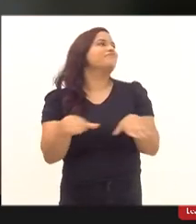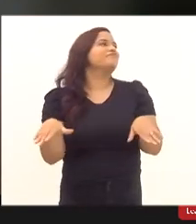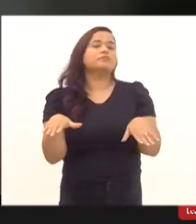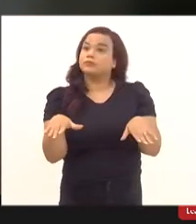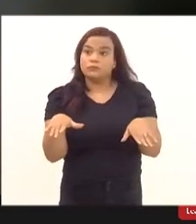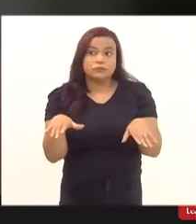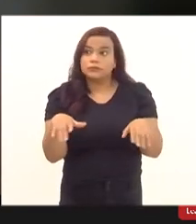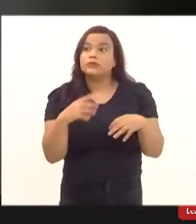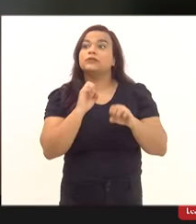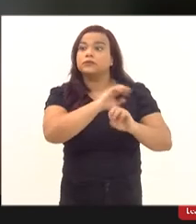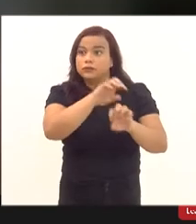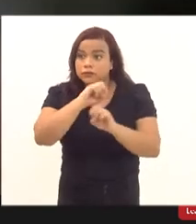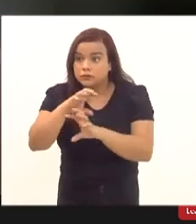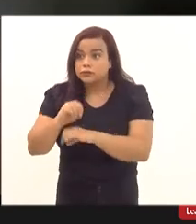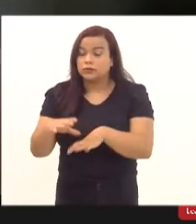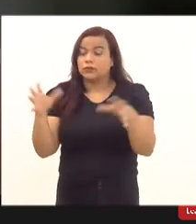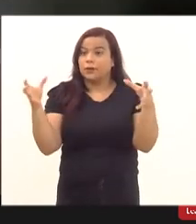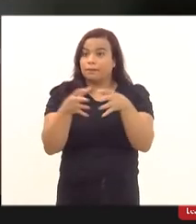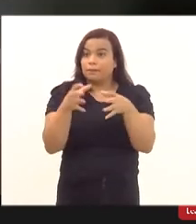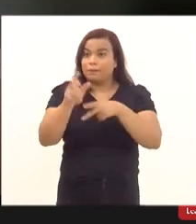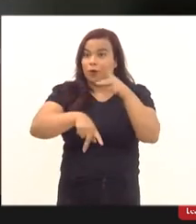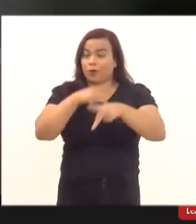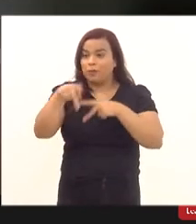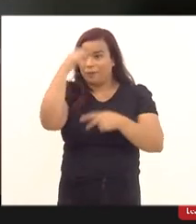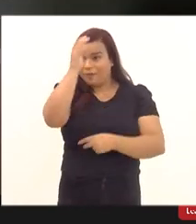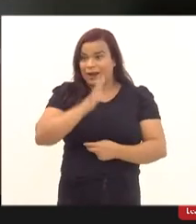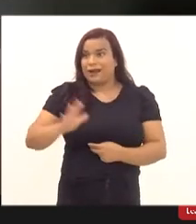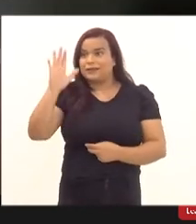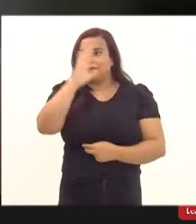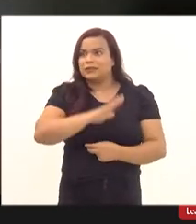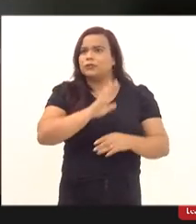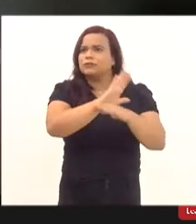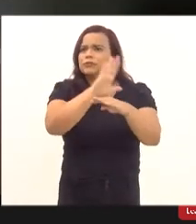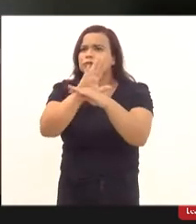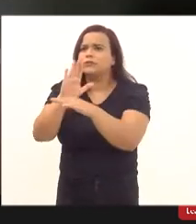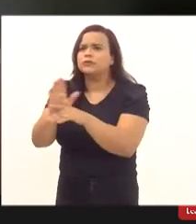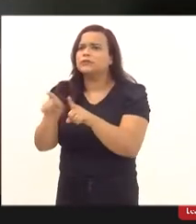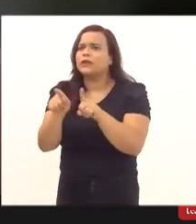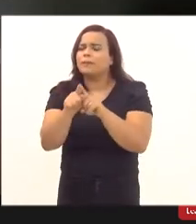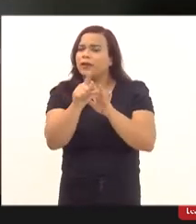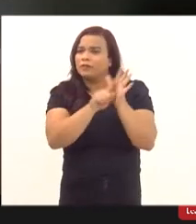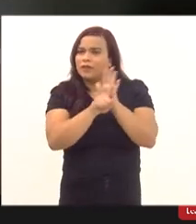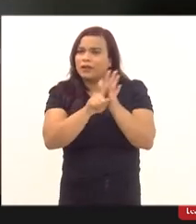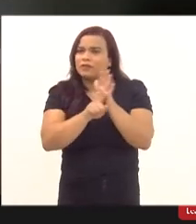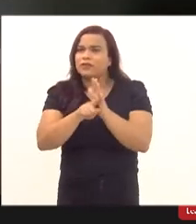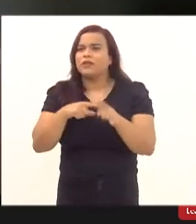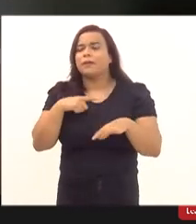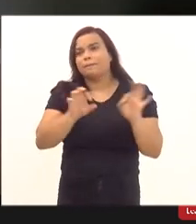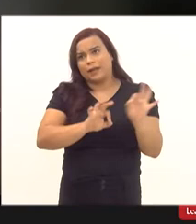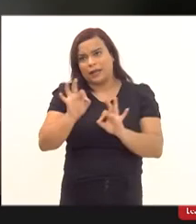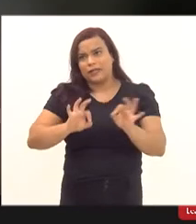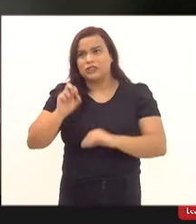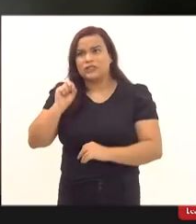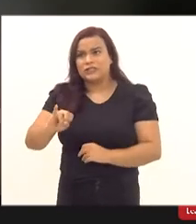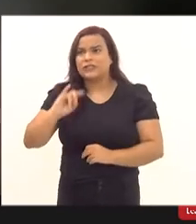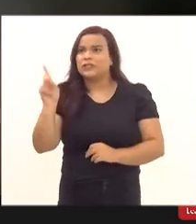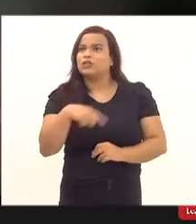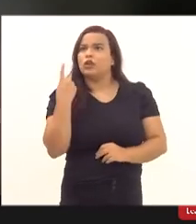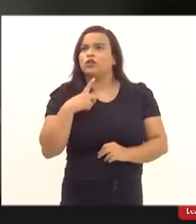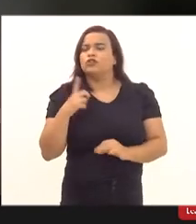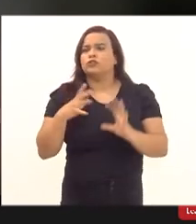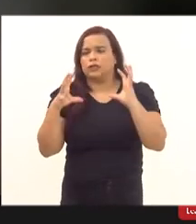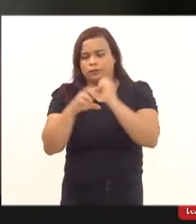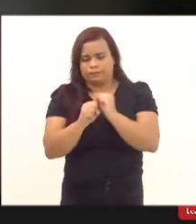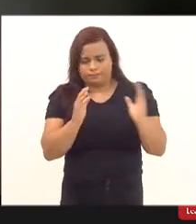alfabetização do povo brasileiro e que inclusive verificamos no planejamento e se a gente tivesse cinco